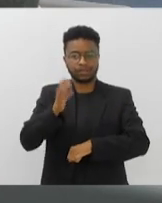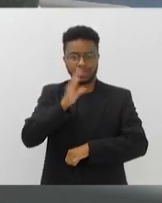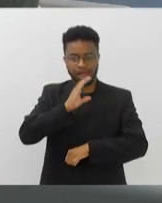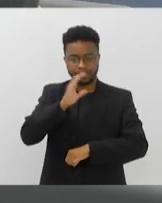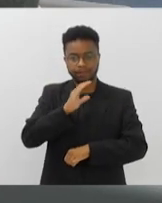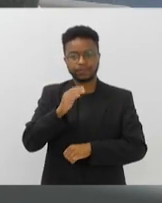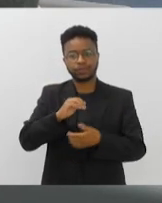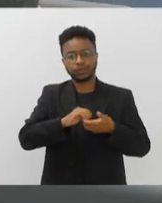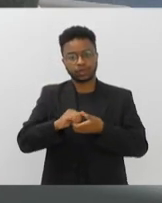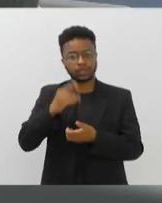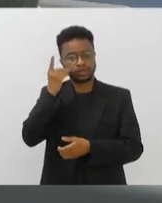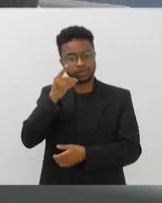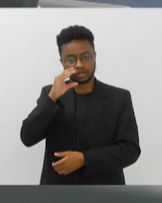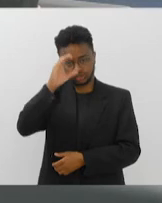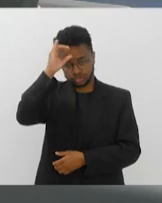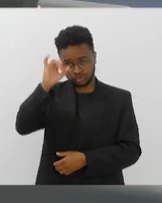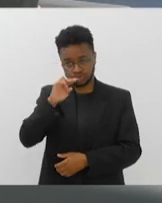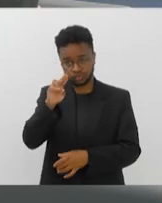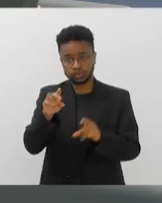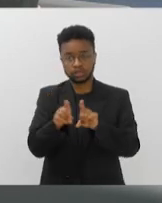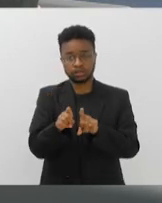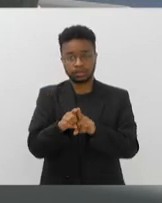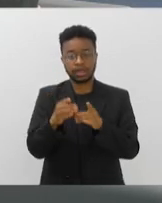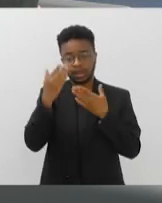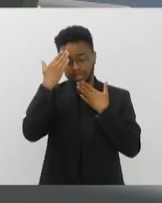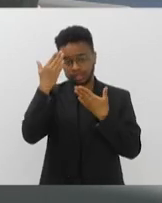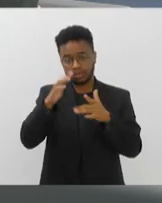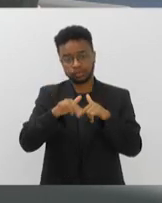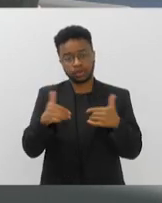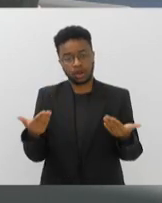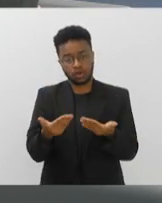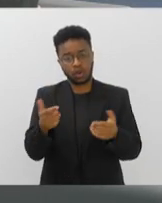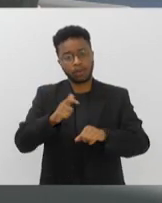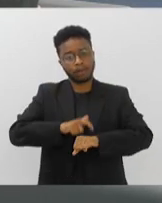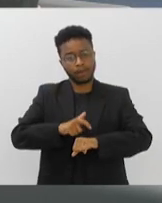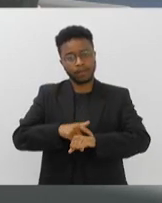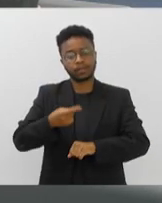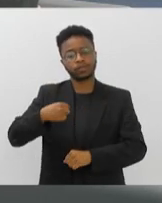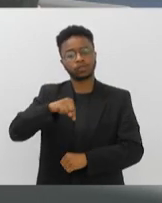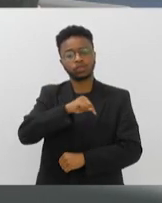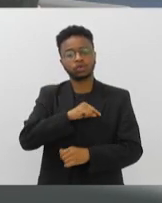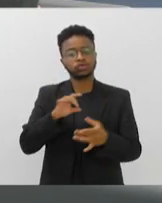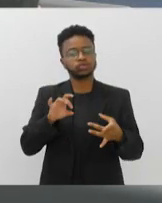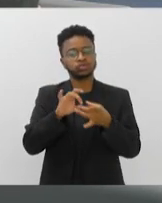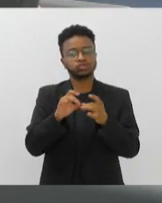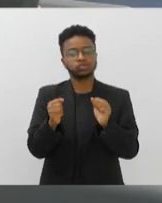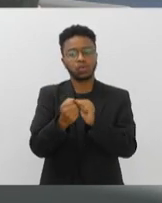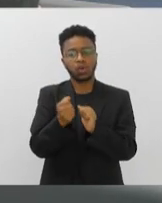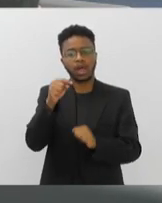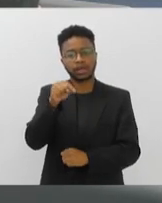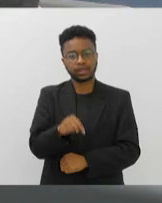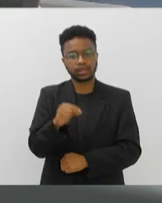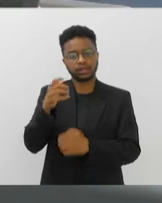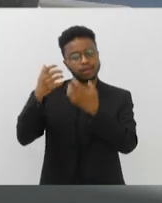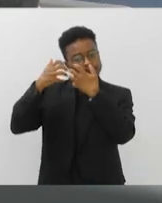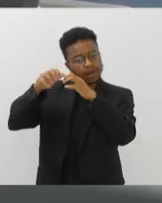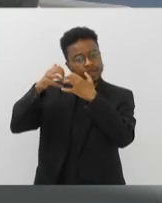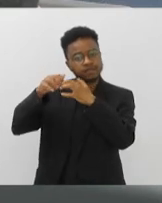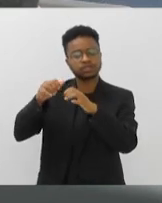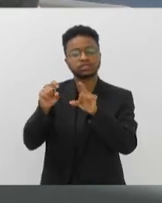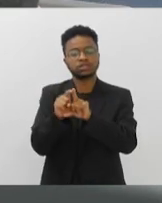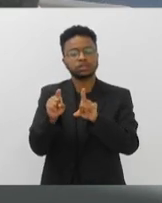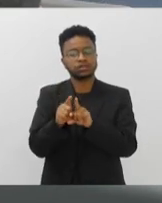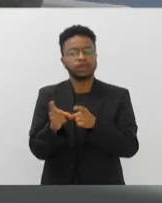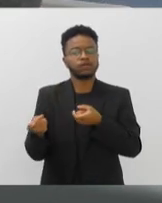saudando a deputada deju E agradecendo por esse momento de nós estarmos reunidos aqui para refletirmos e